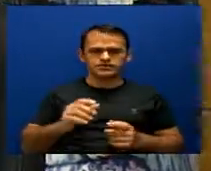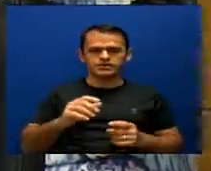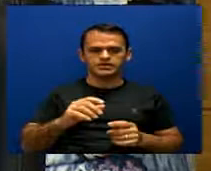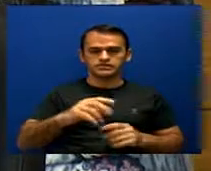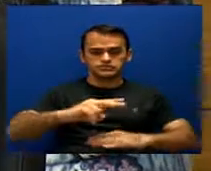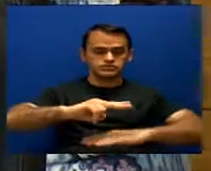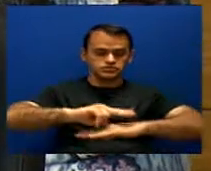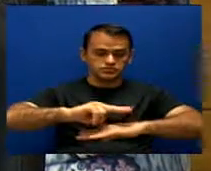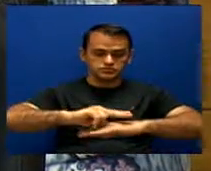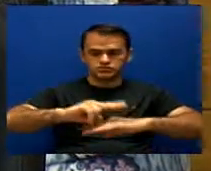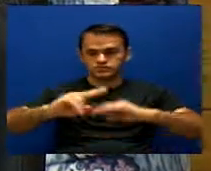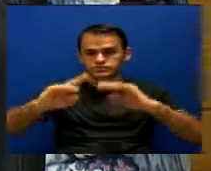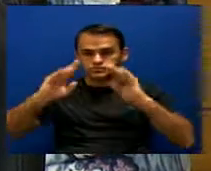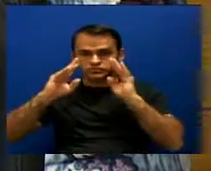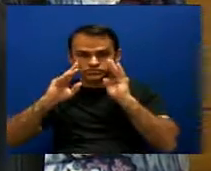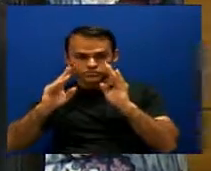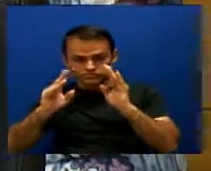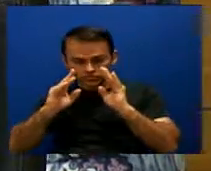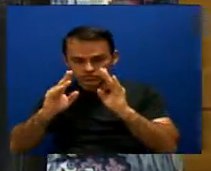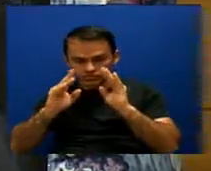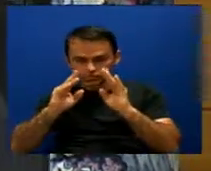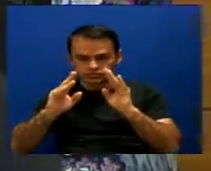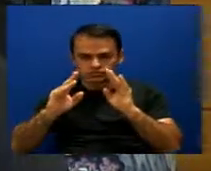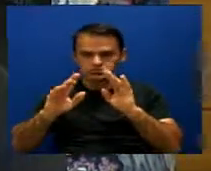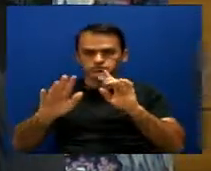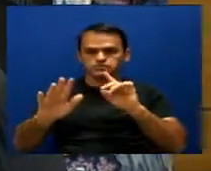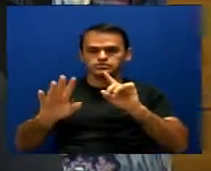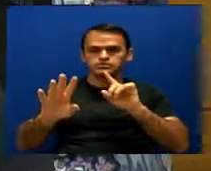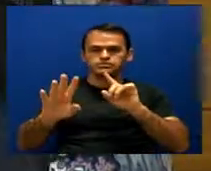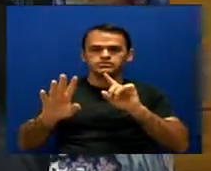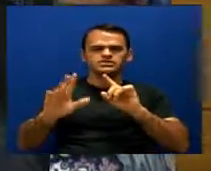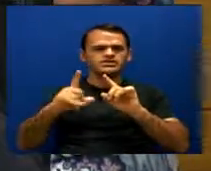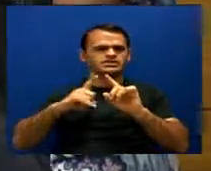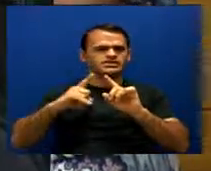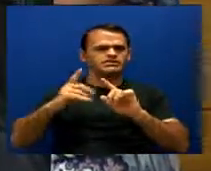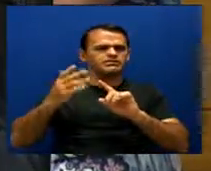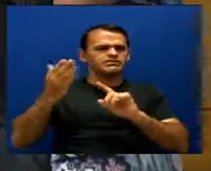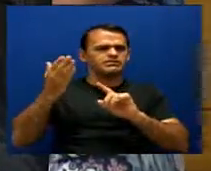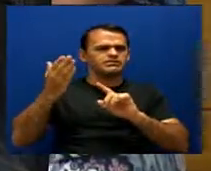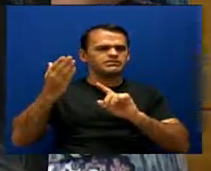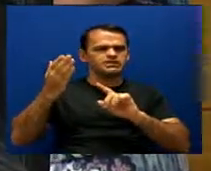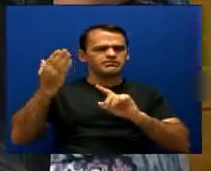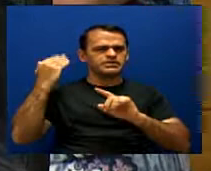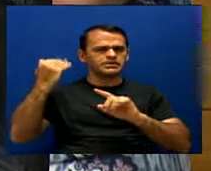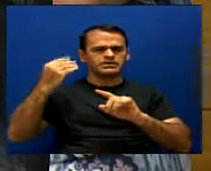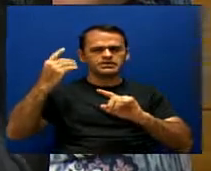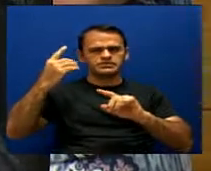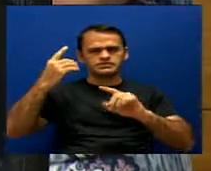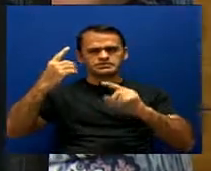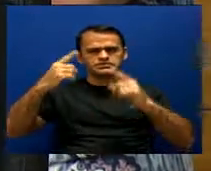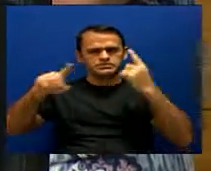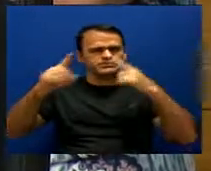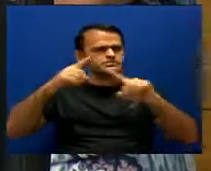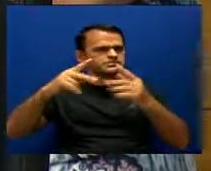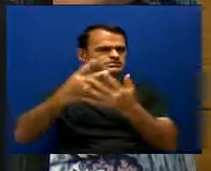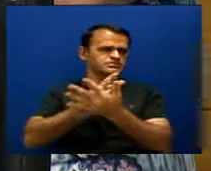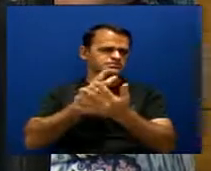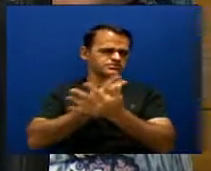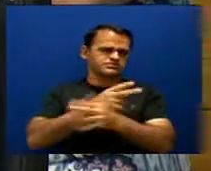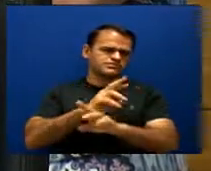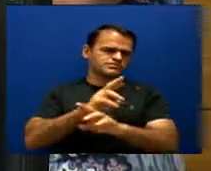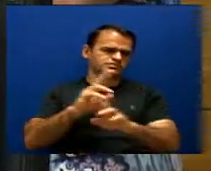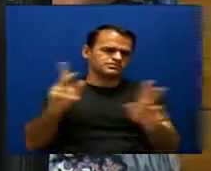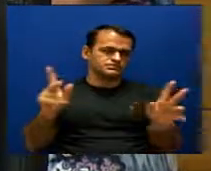paciente que está lá no quarto para ser atendido por um médico, com o que ocorreu na situação administrativa da Santa Casa. Então, nós temos que dar